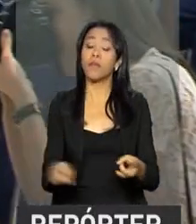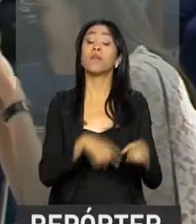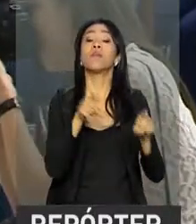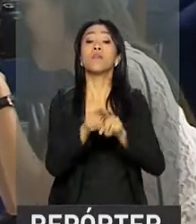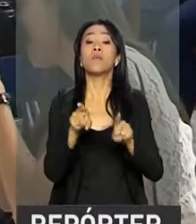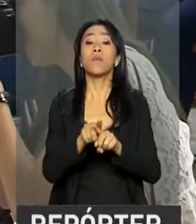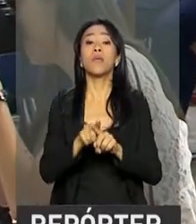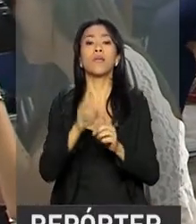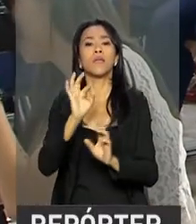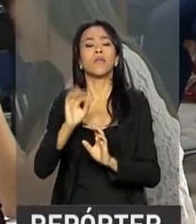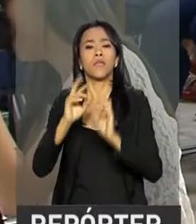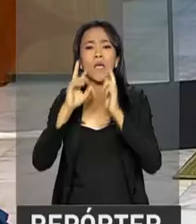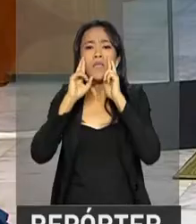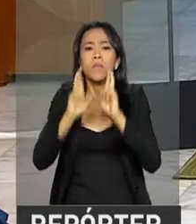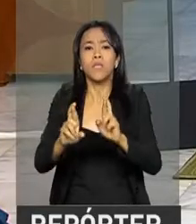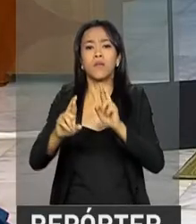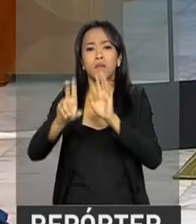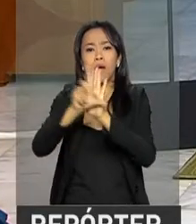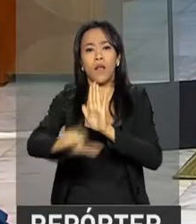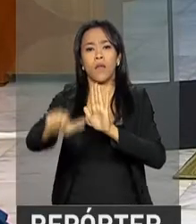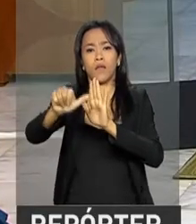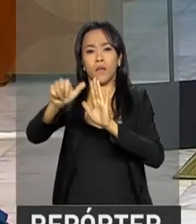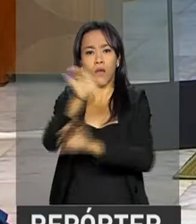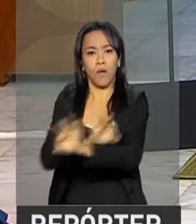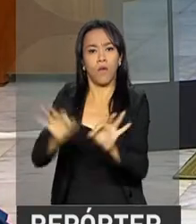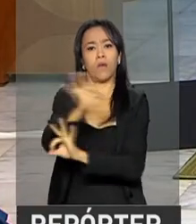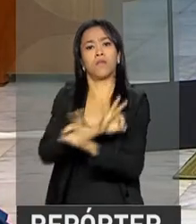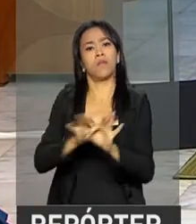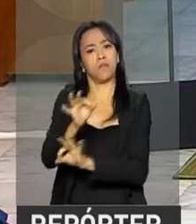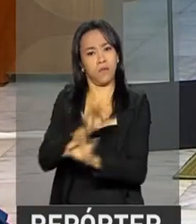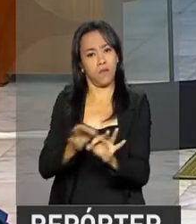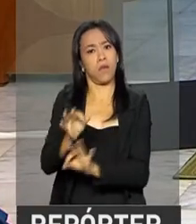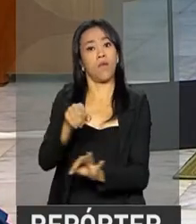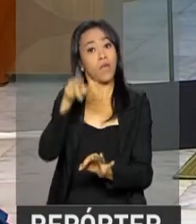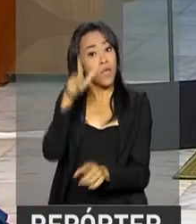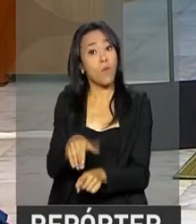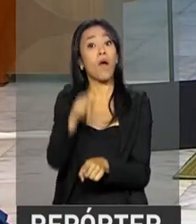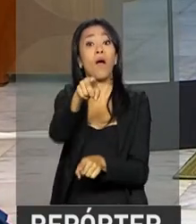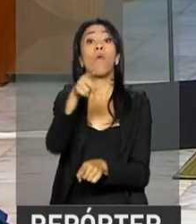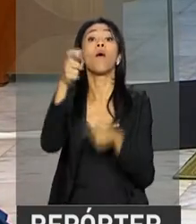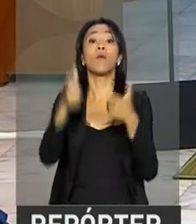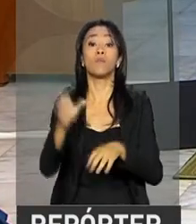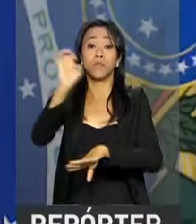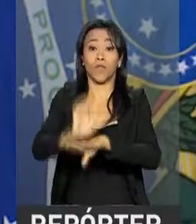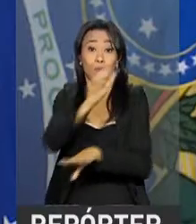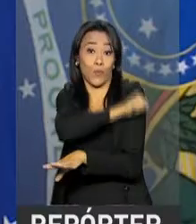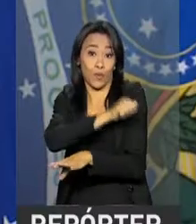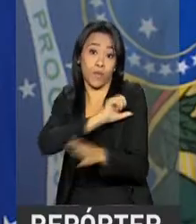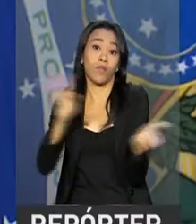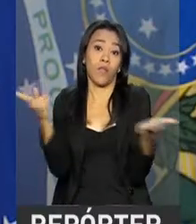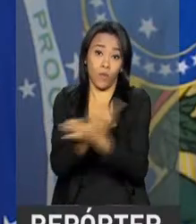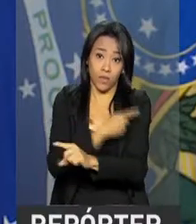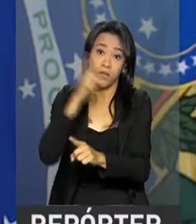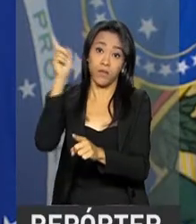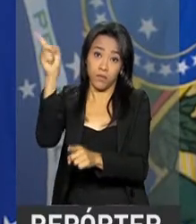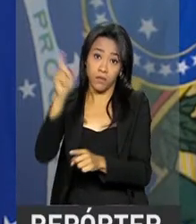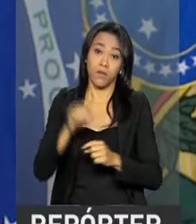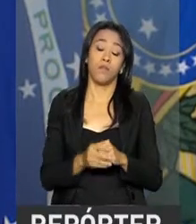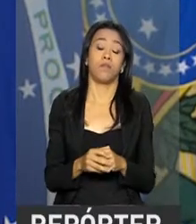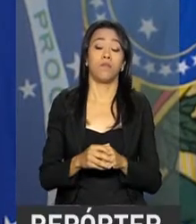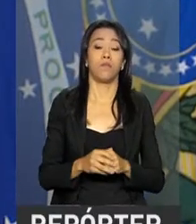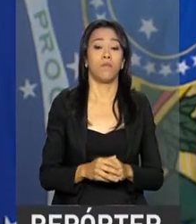garantia da lei e da ordem como a que está sendo colocado em prática no rio de janeiro para combater a criminalidade no